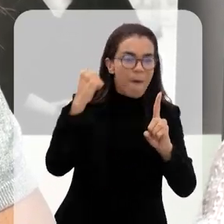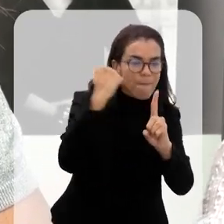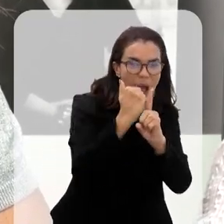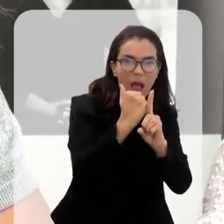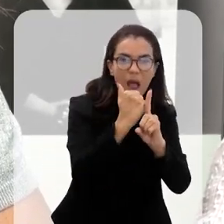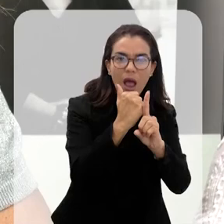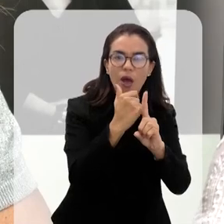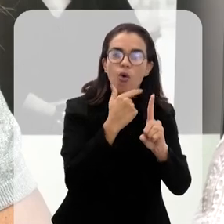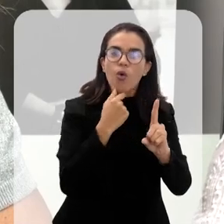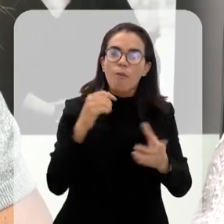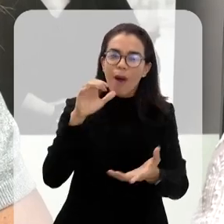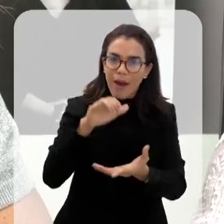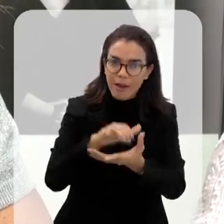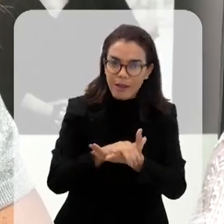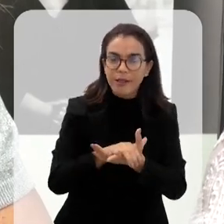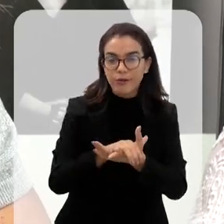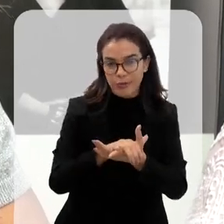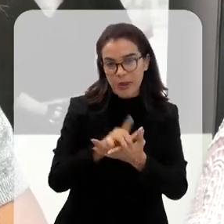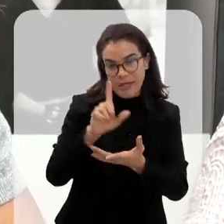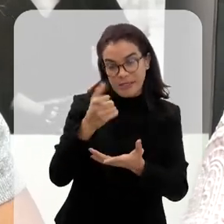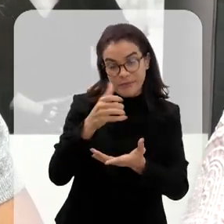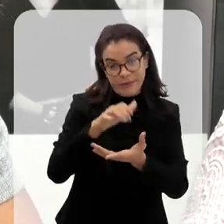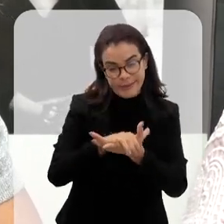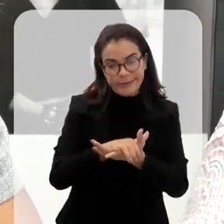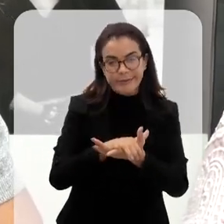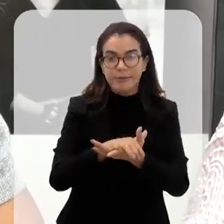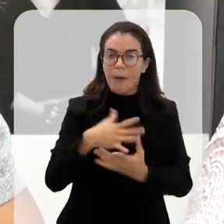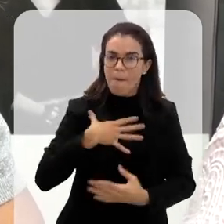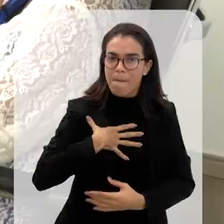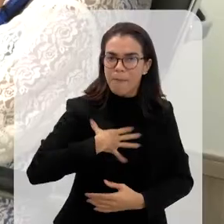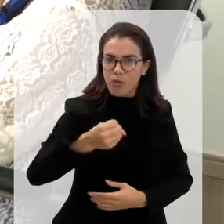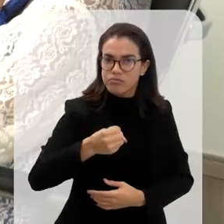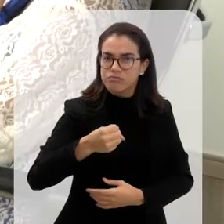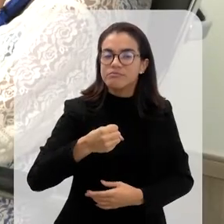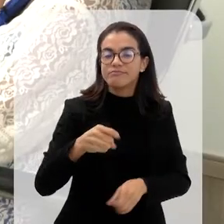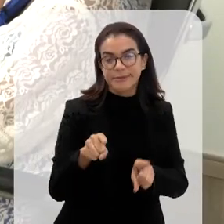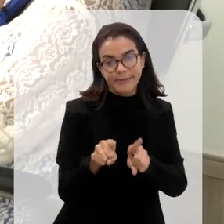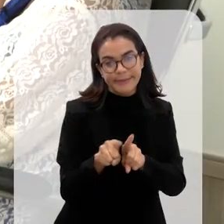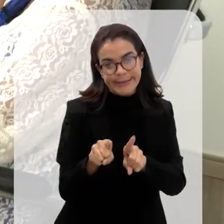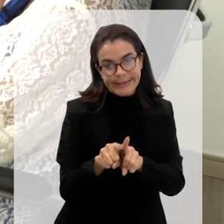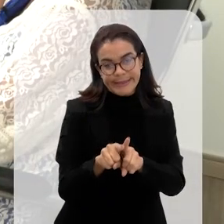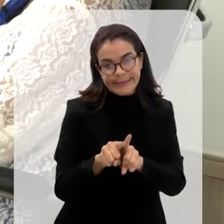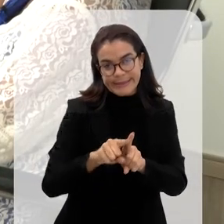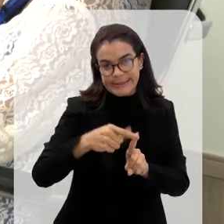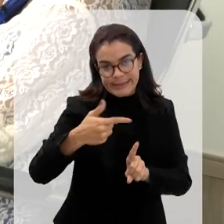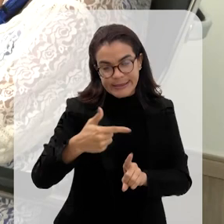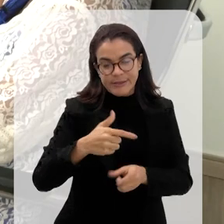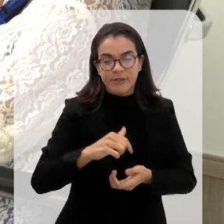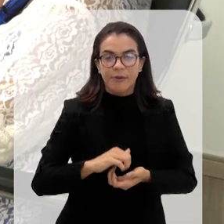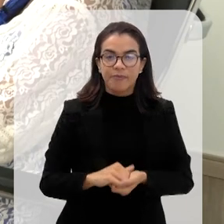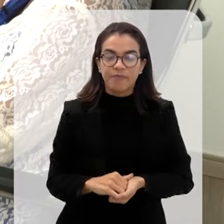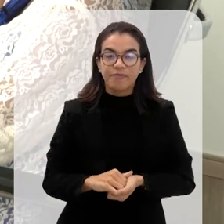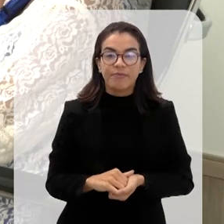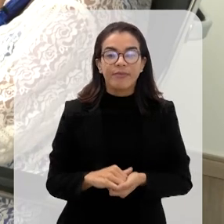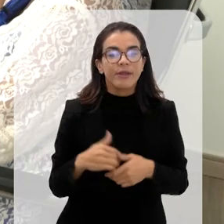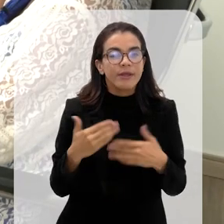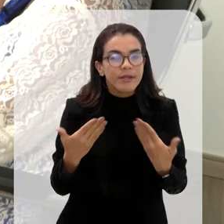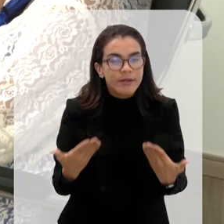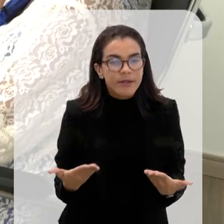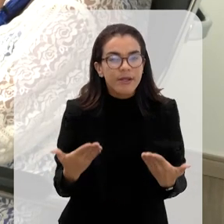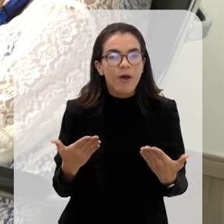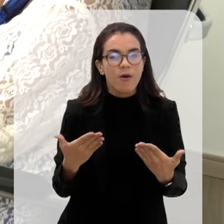E o marido, logo depois, o ex-marido, né, cometeu o suicídio. Então,